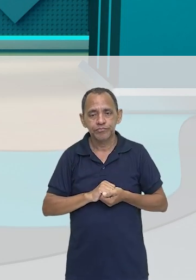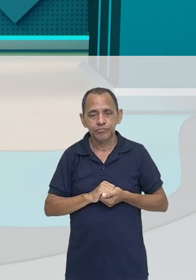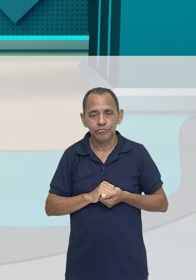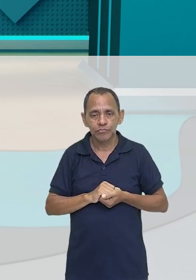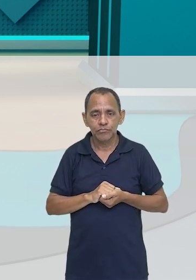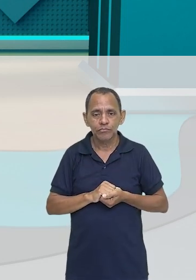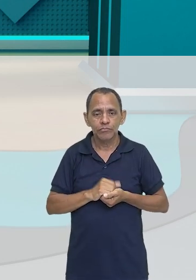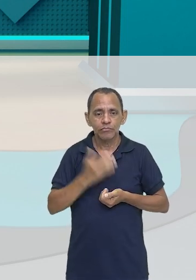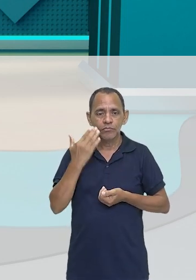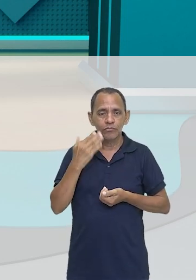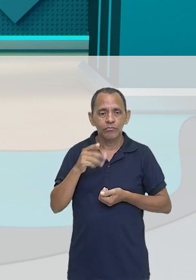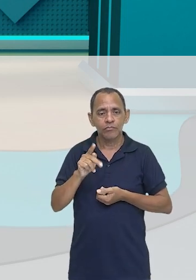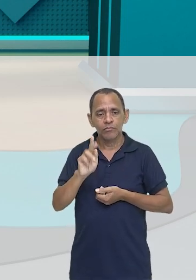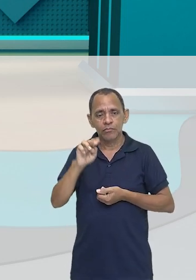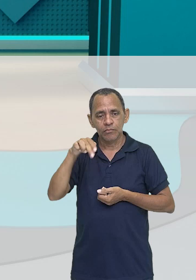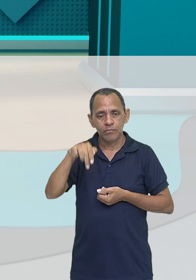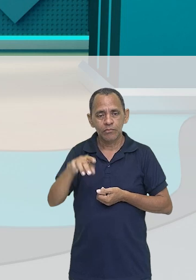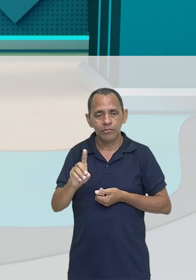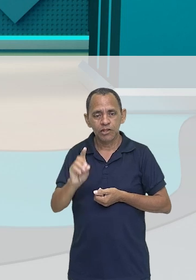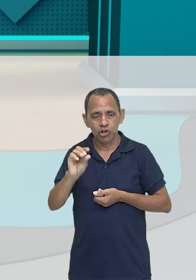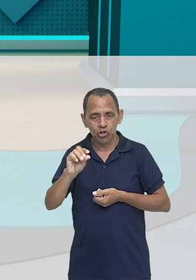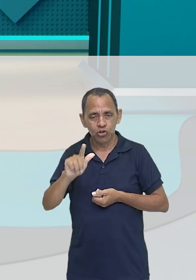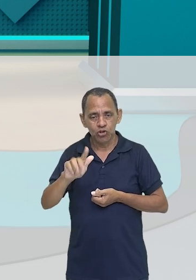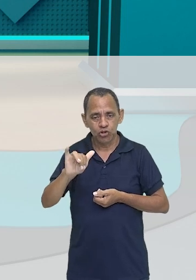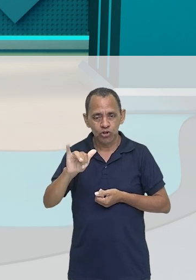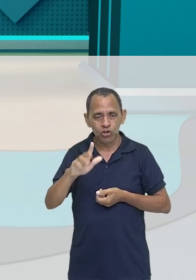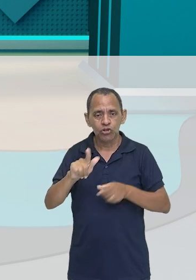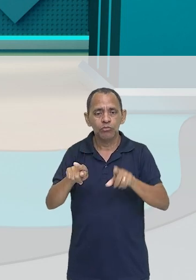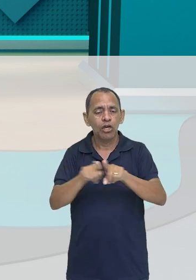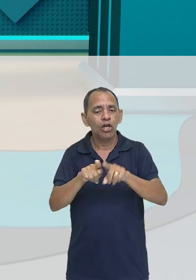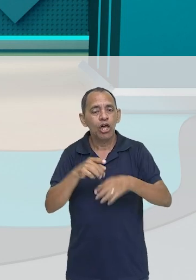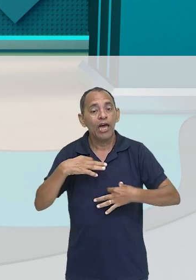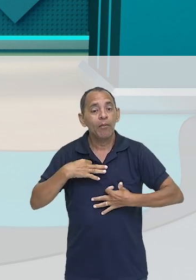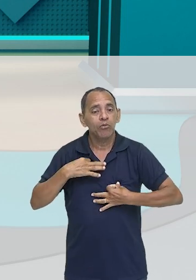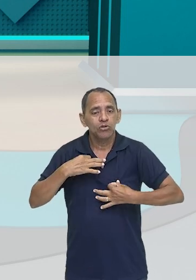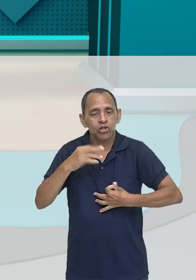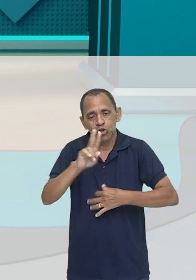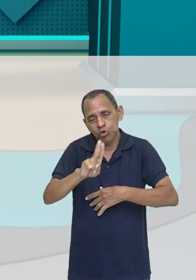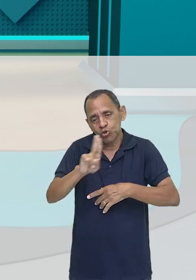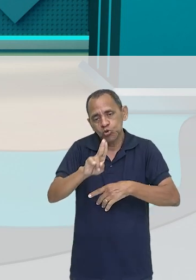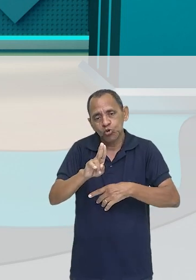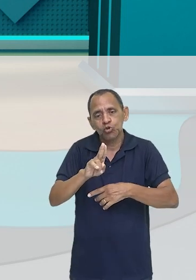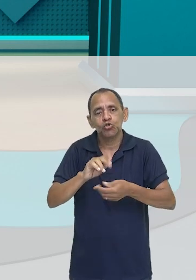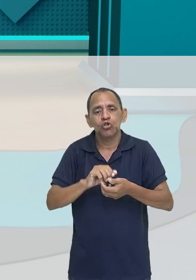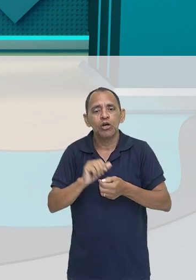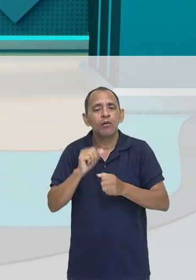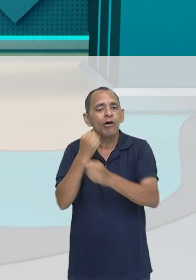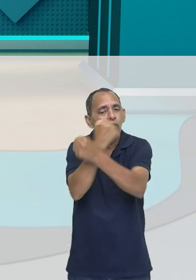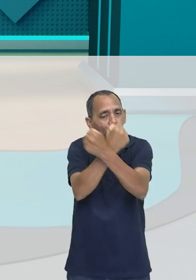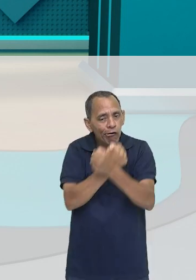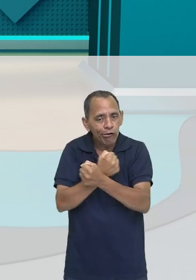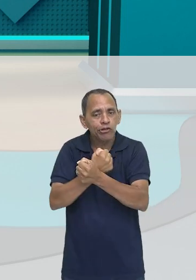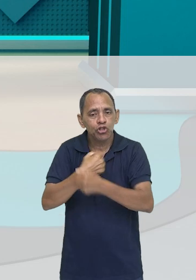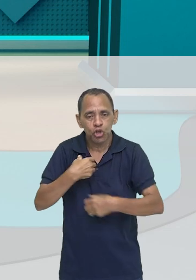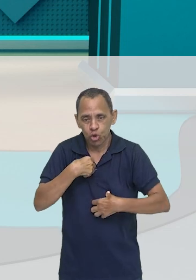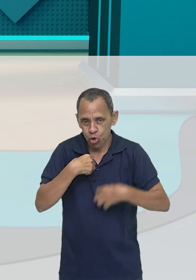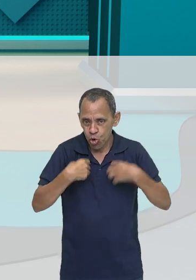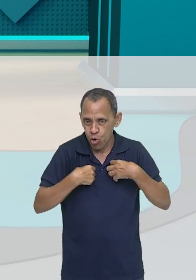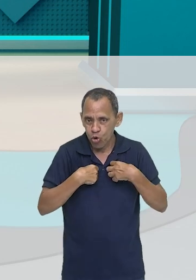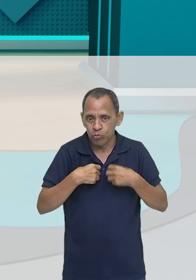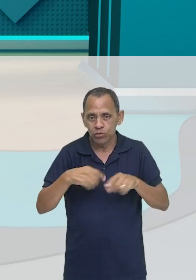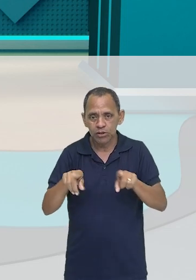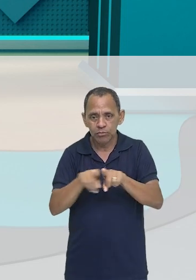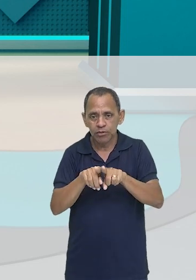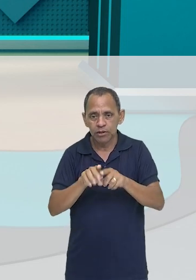do Kendogi, que é a blusa que eles utilizam, né? Justamente para proteger aí o corpo depois, quando